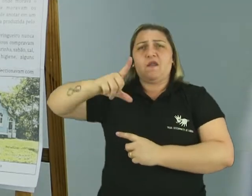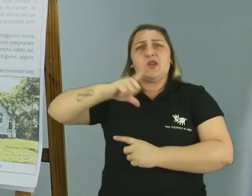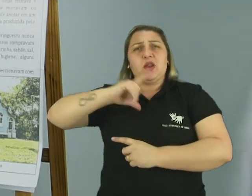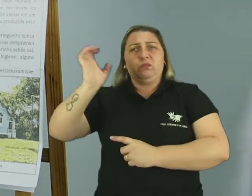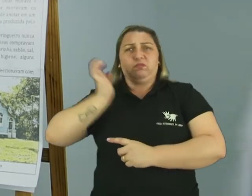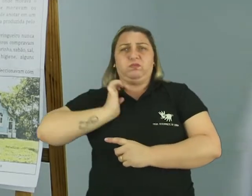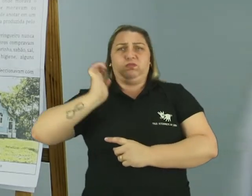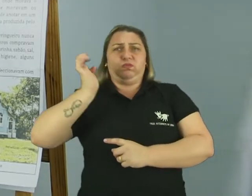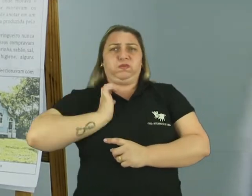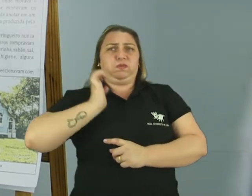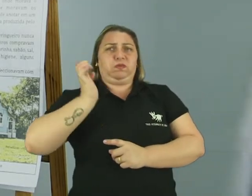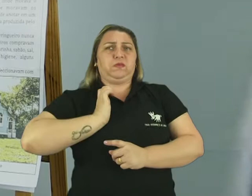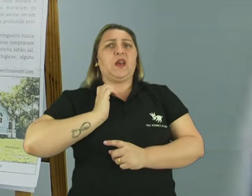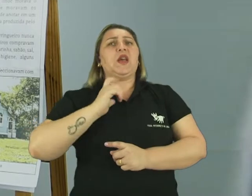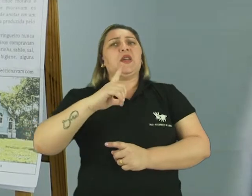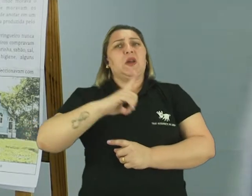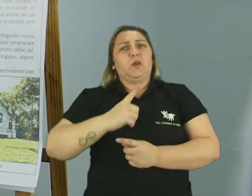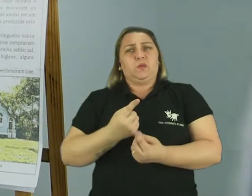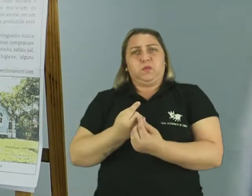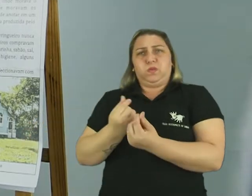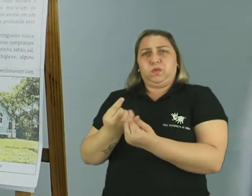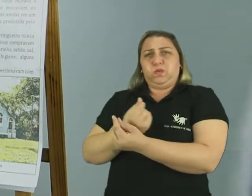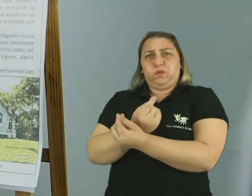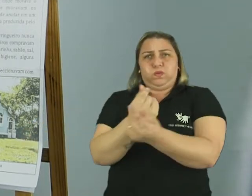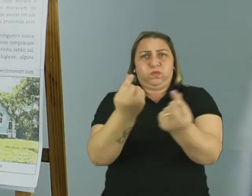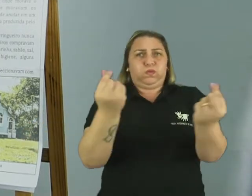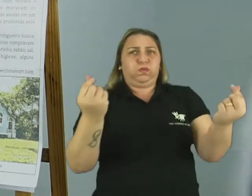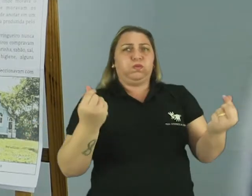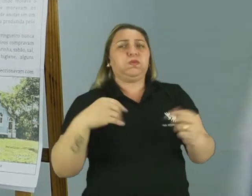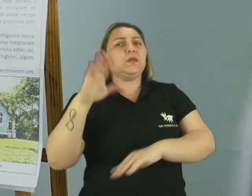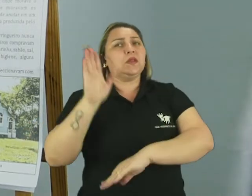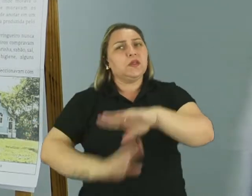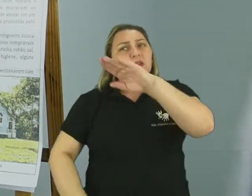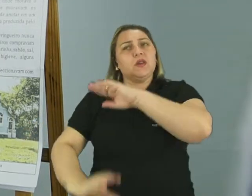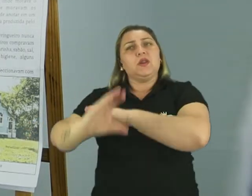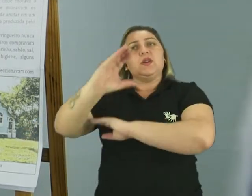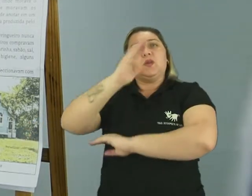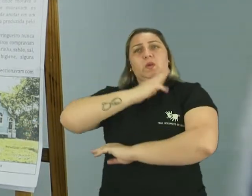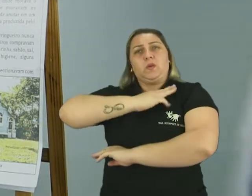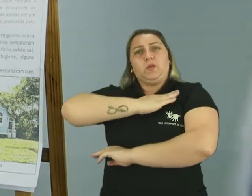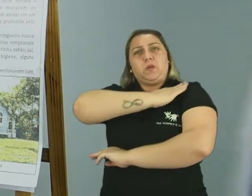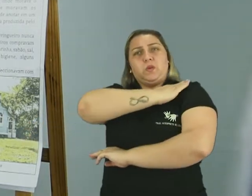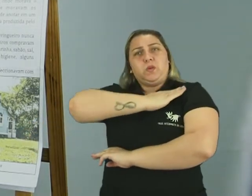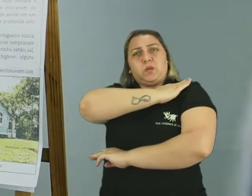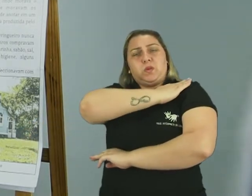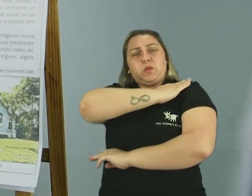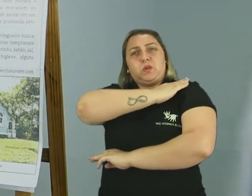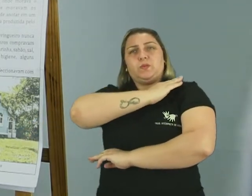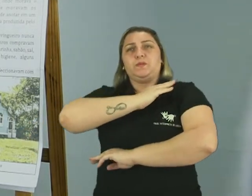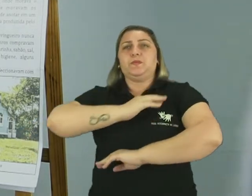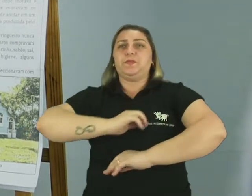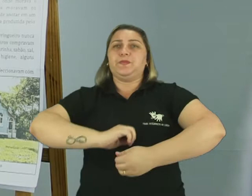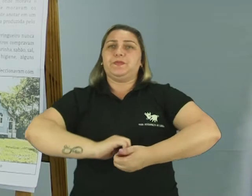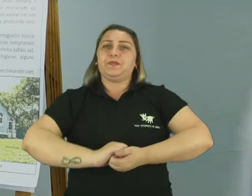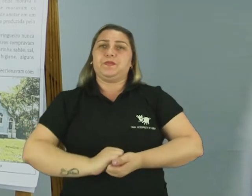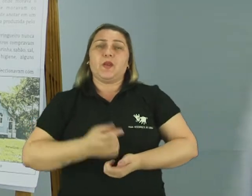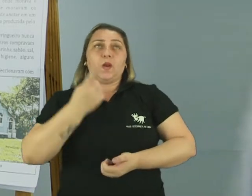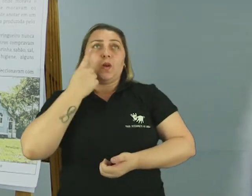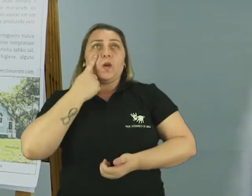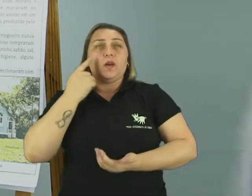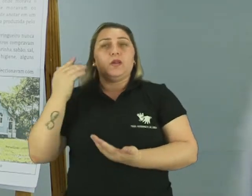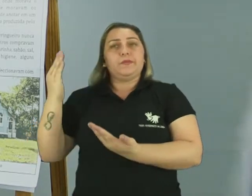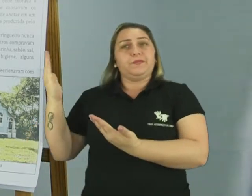tudo, e eles tinham o poder, eles eram chamados de coronéis, de majores, né, de capitães. Olha